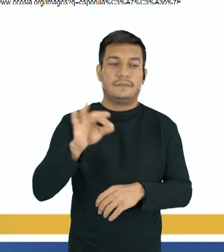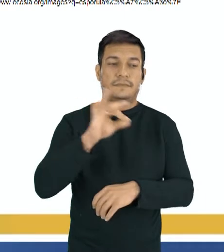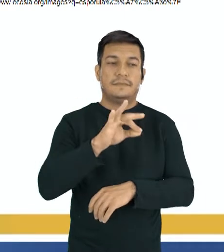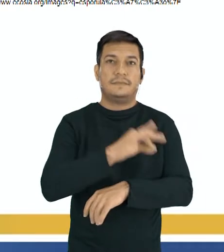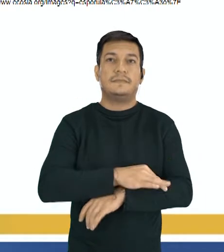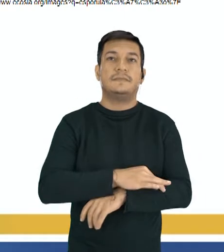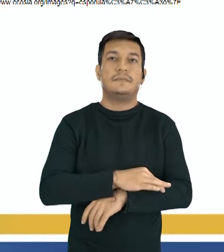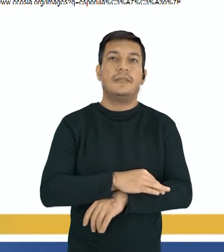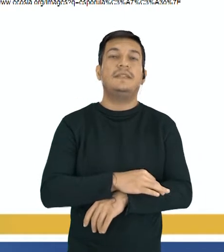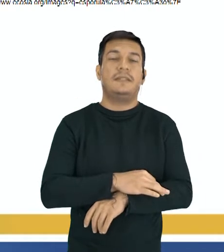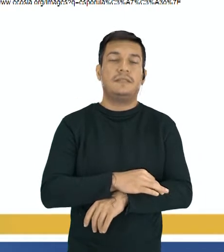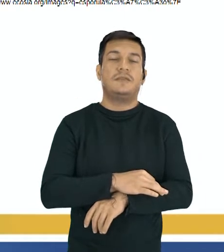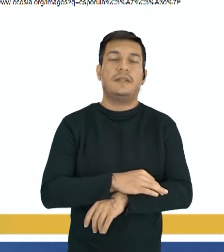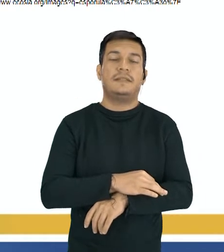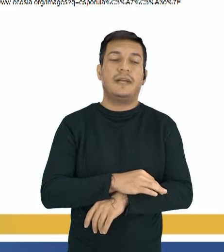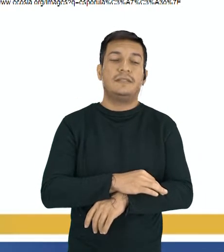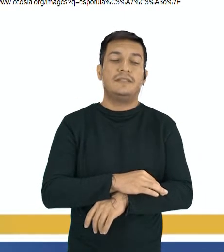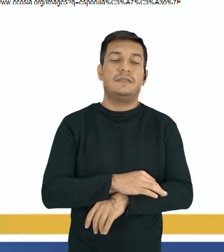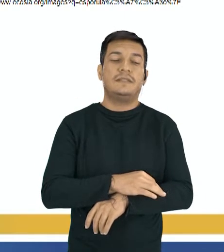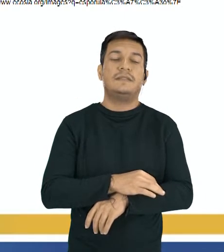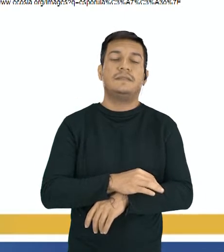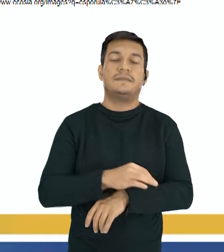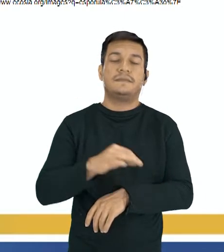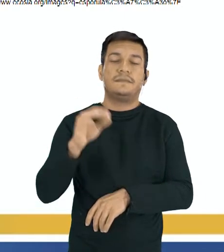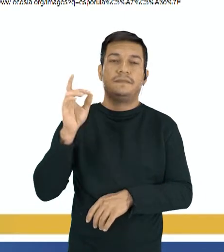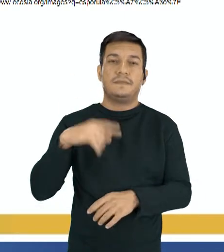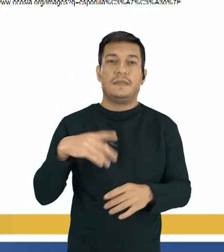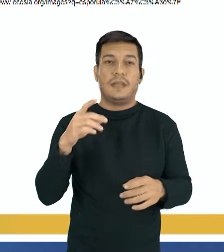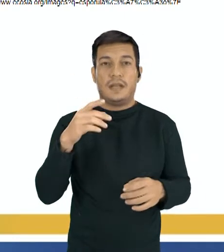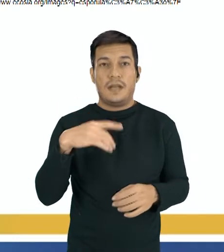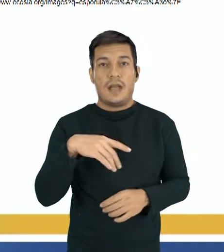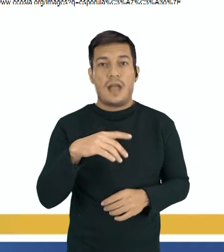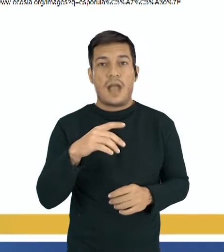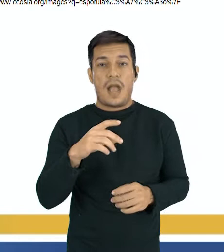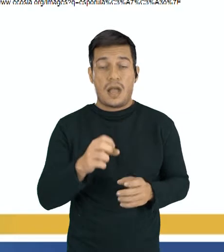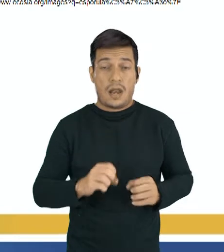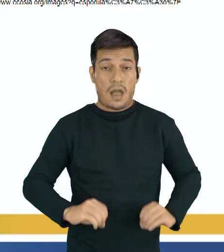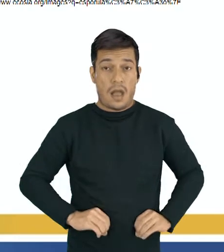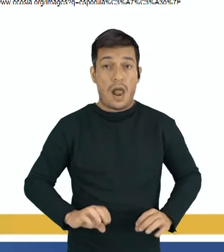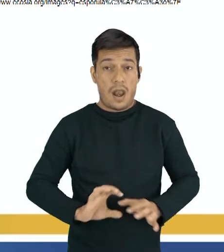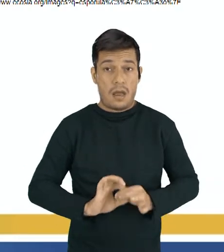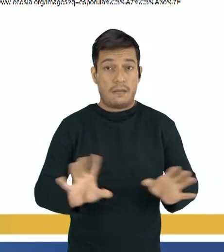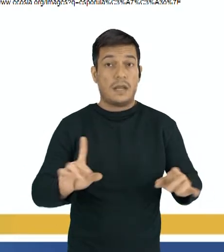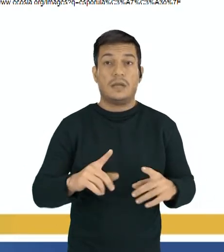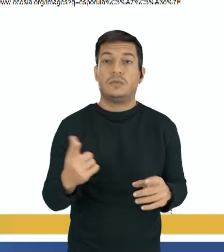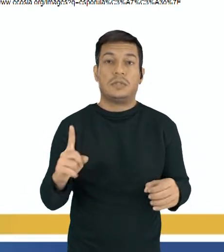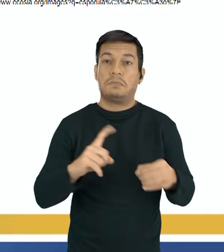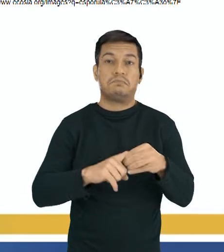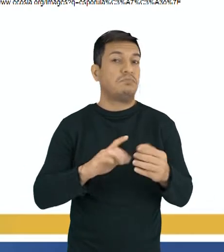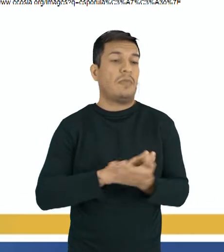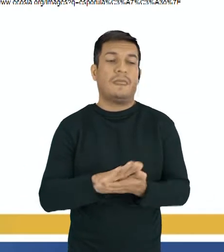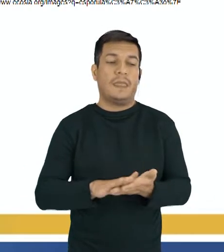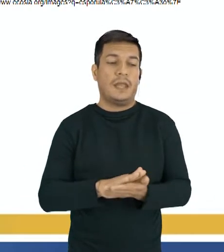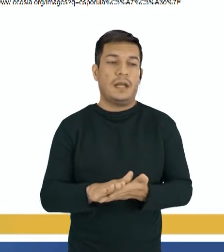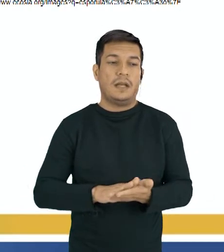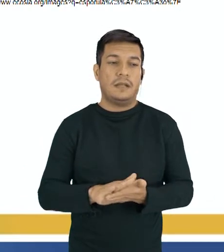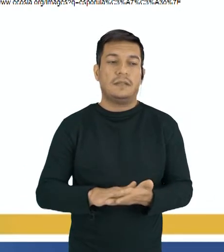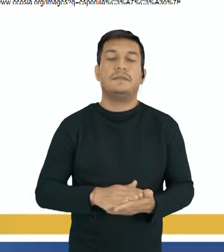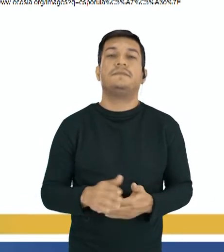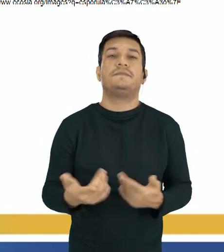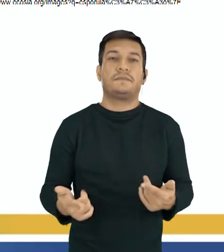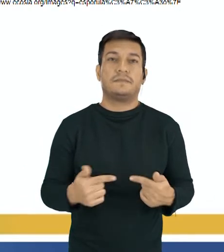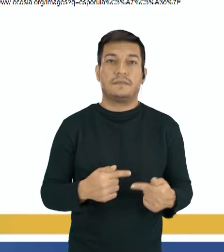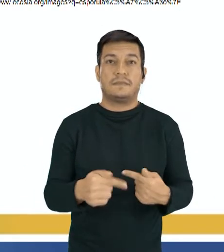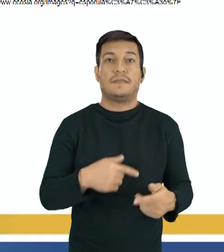rainha liberar um óvulo e esse óvulo não ser fecundado. Se ele não sofrer fecundação, ele